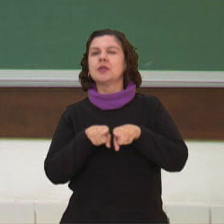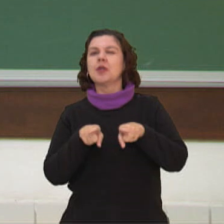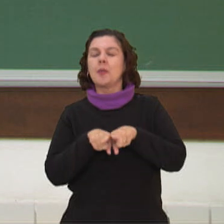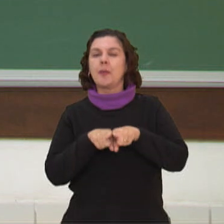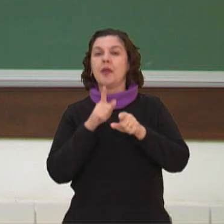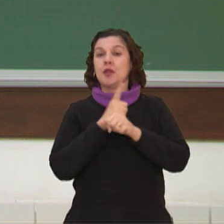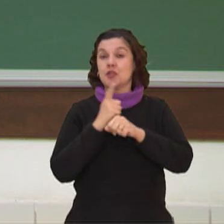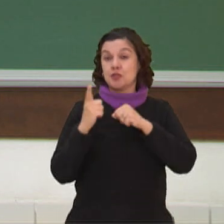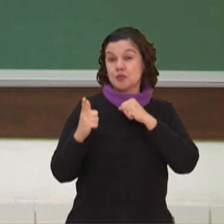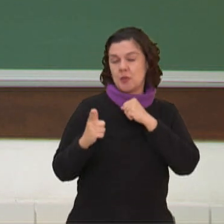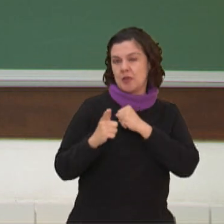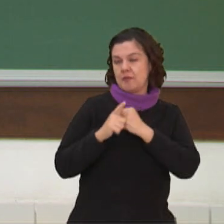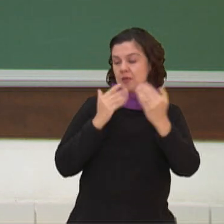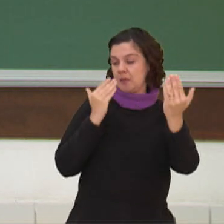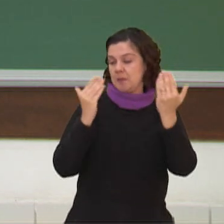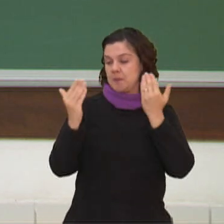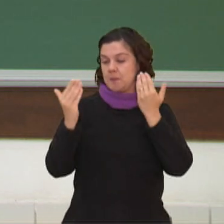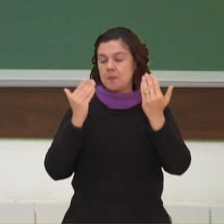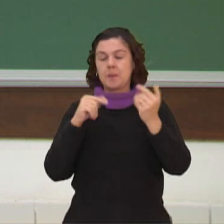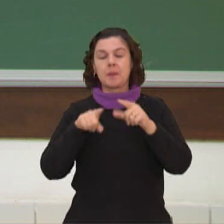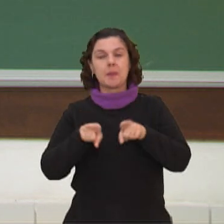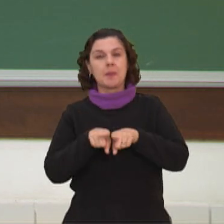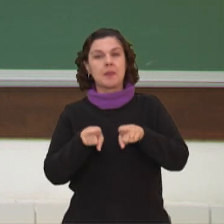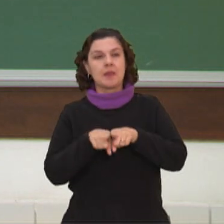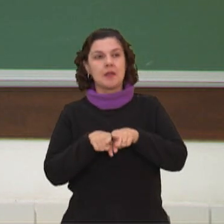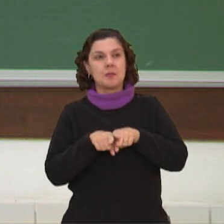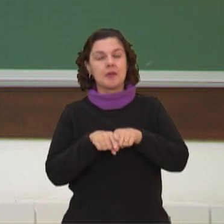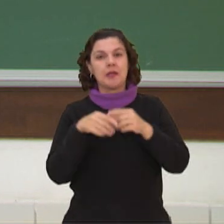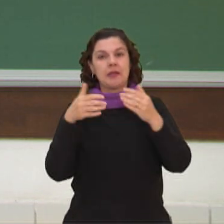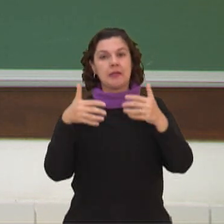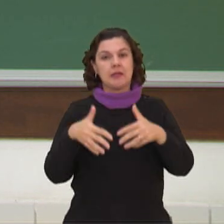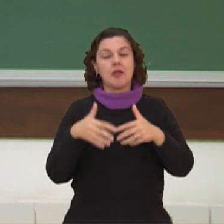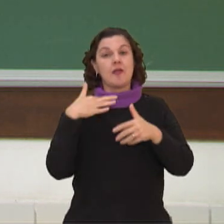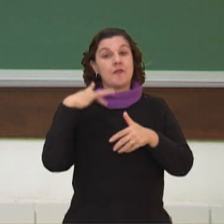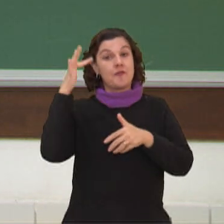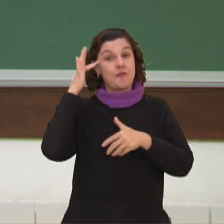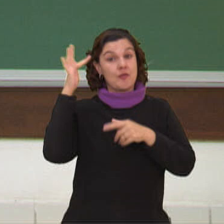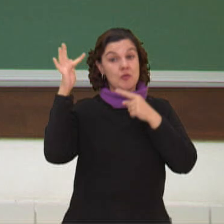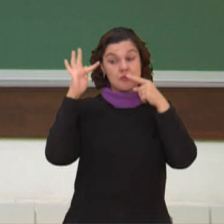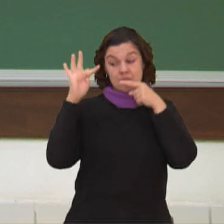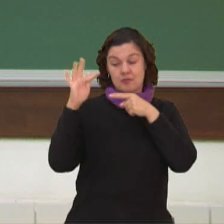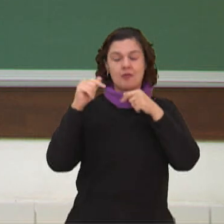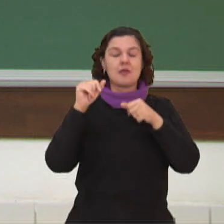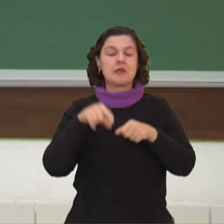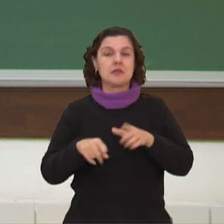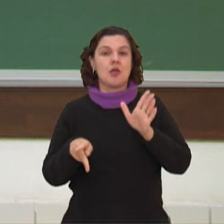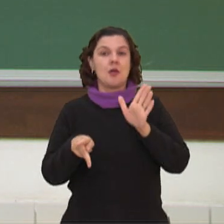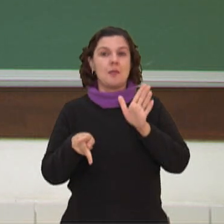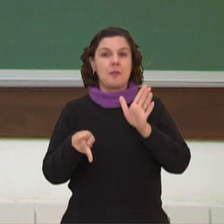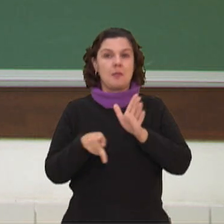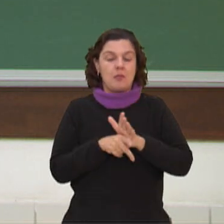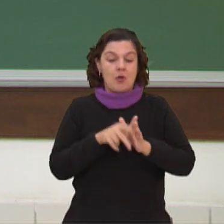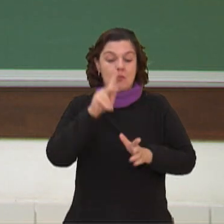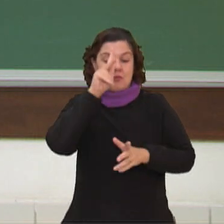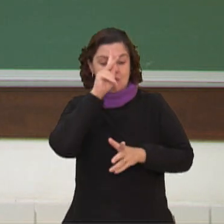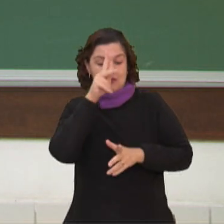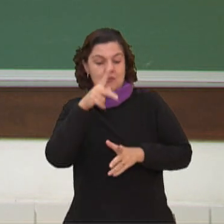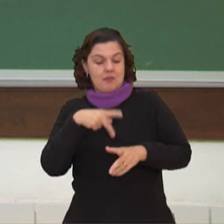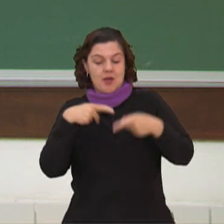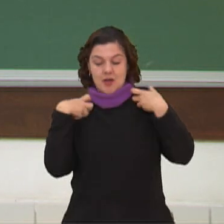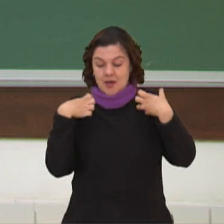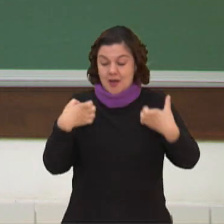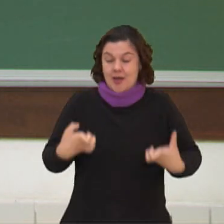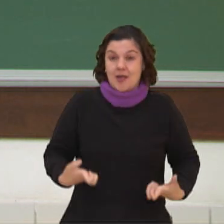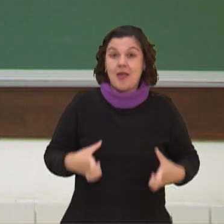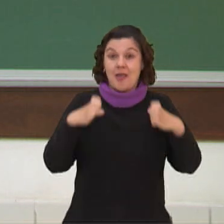a geografia e até com as questões da filosofia, tem questões etnocêntricas envolvidas com o